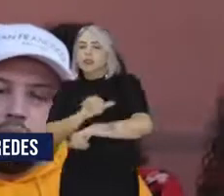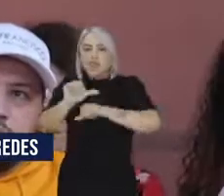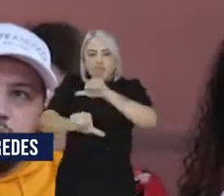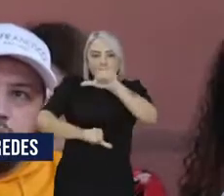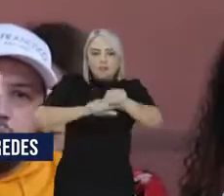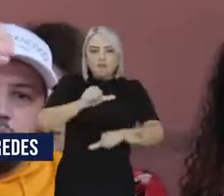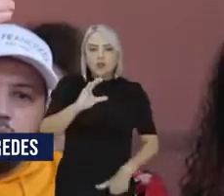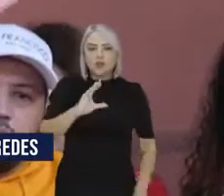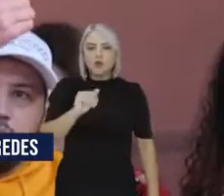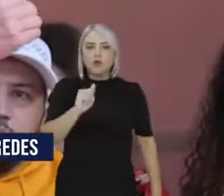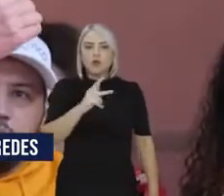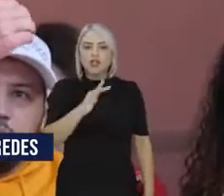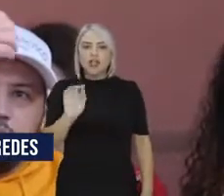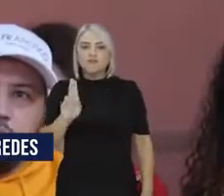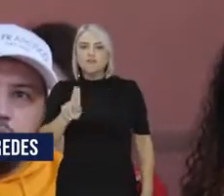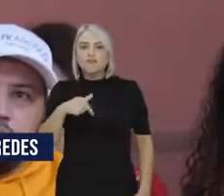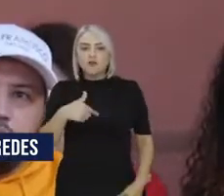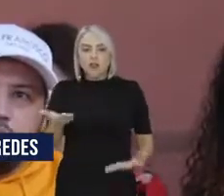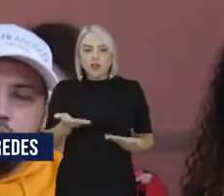dia eu estava vendo